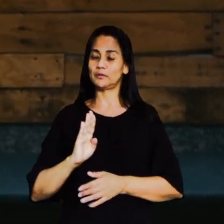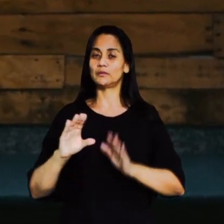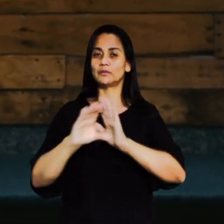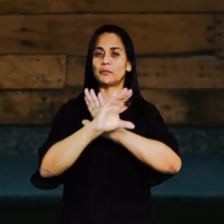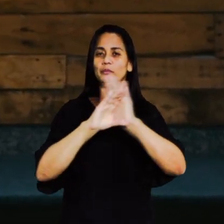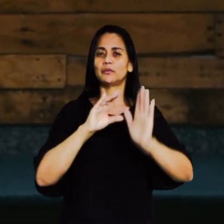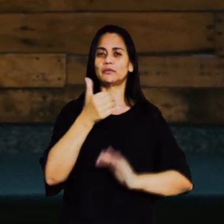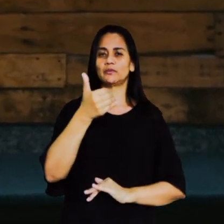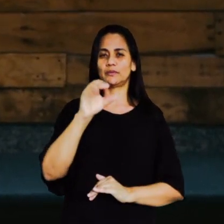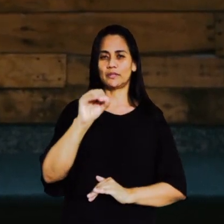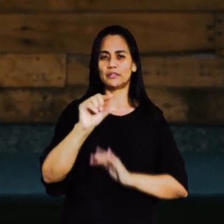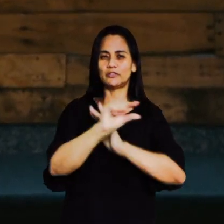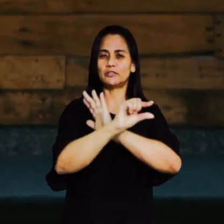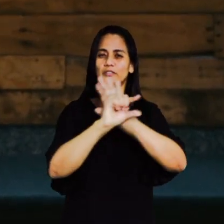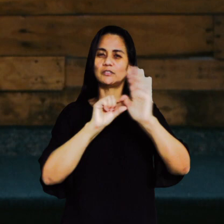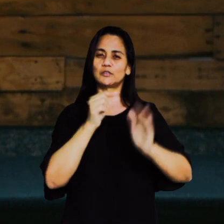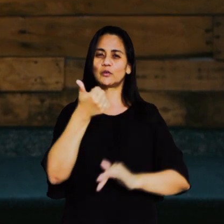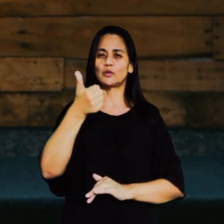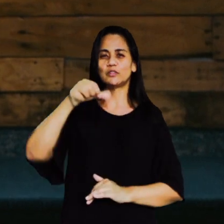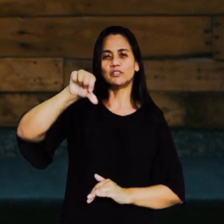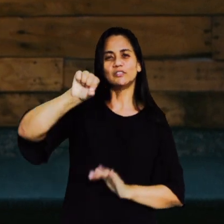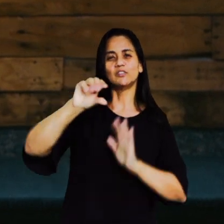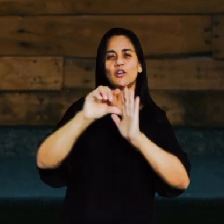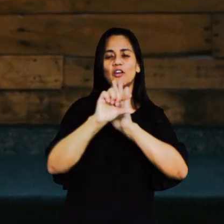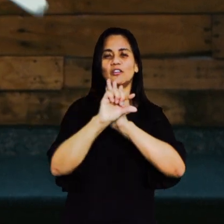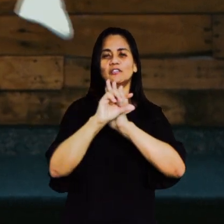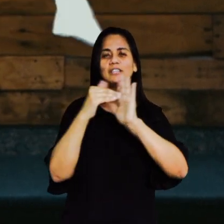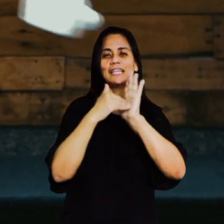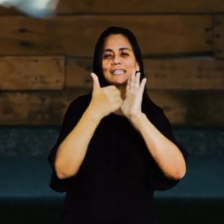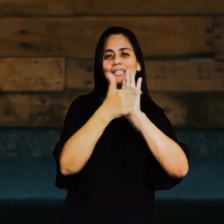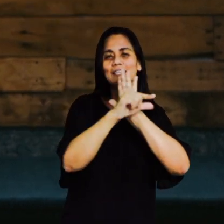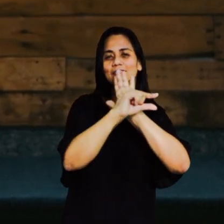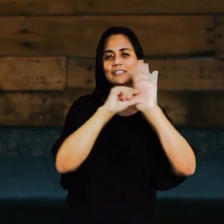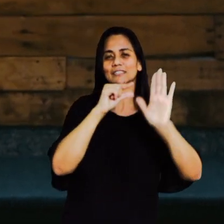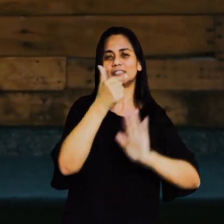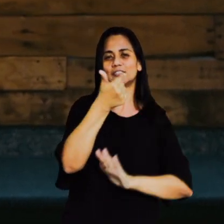versículos 19 a 25.